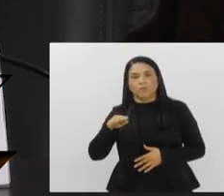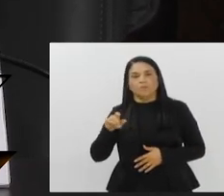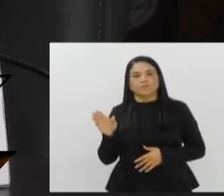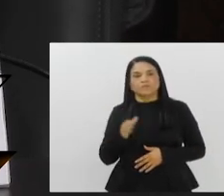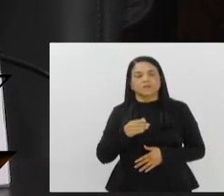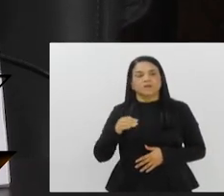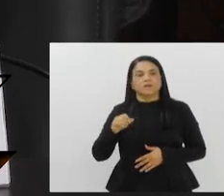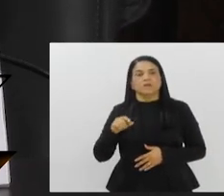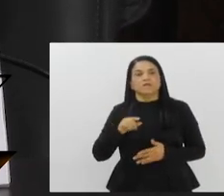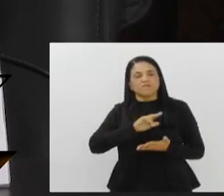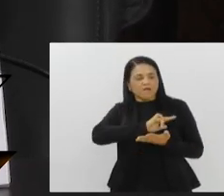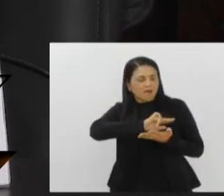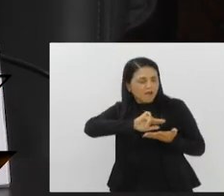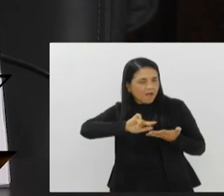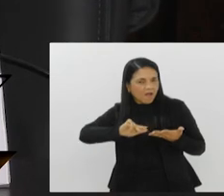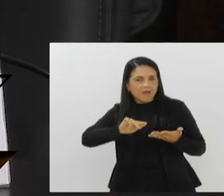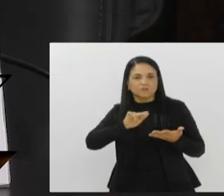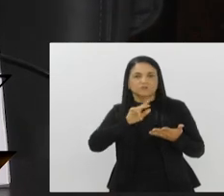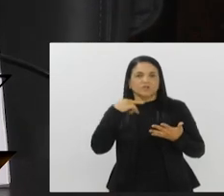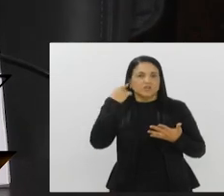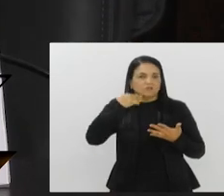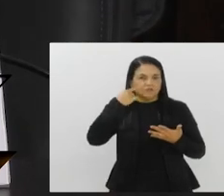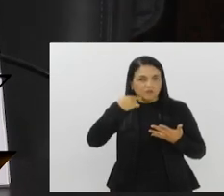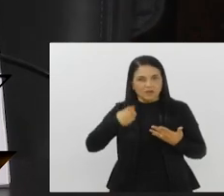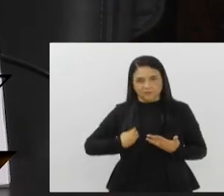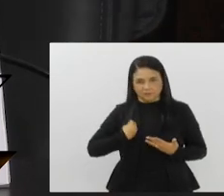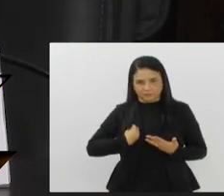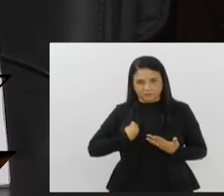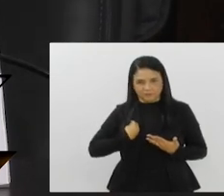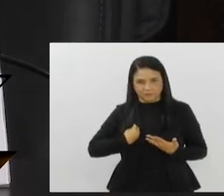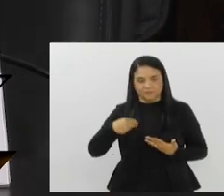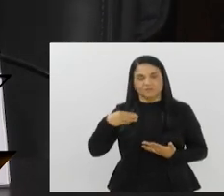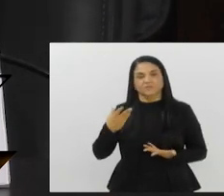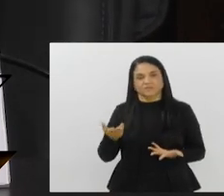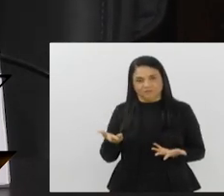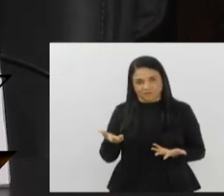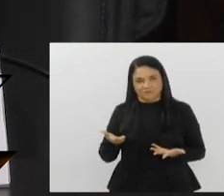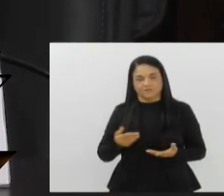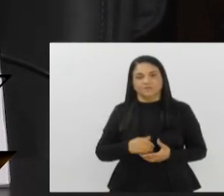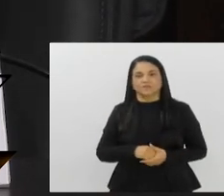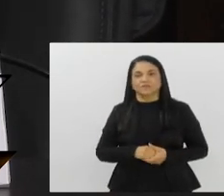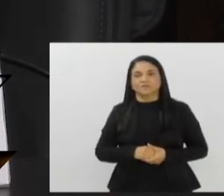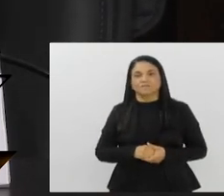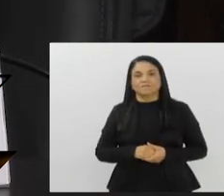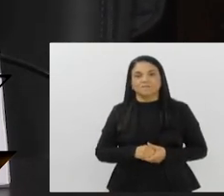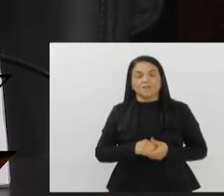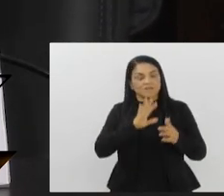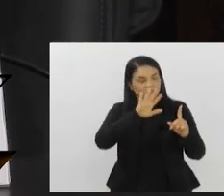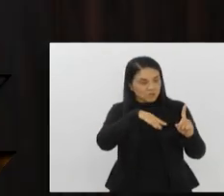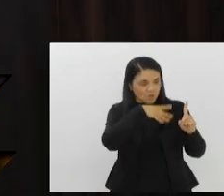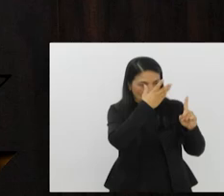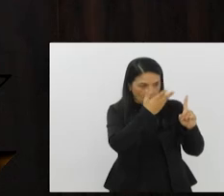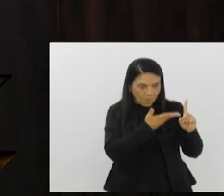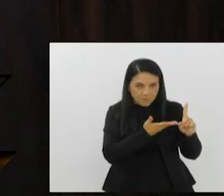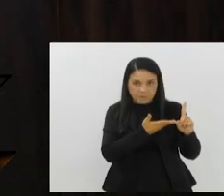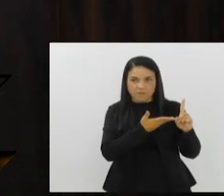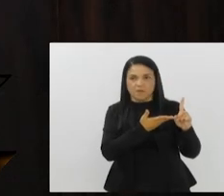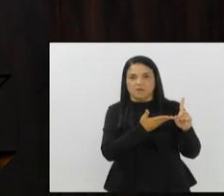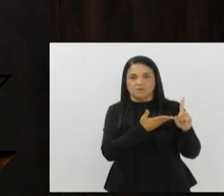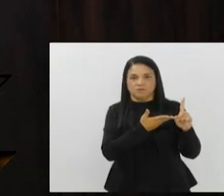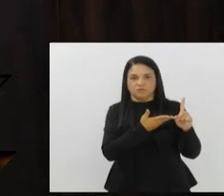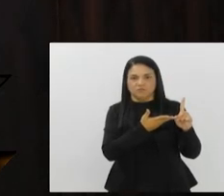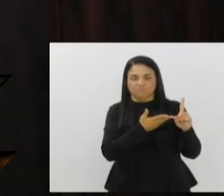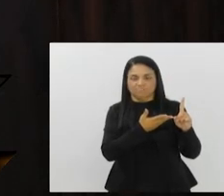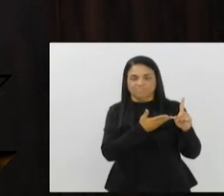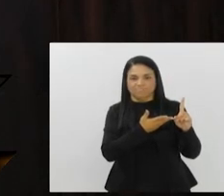stosberg Artur lavini Manuel de Jesus Soares Então essa homenagem que que que